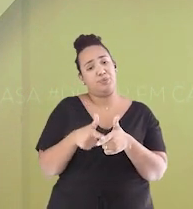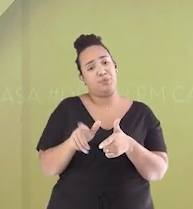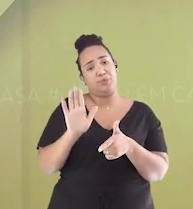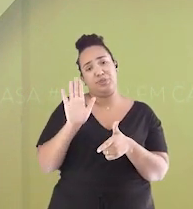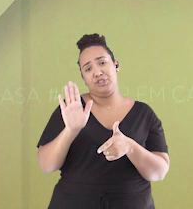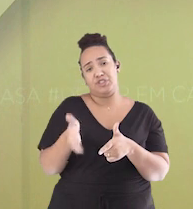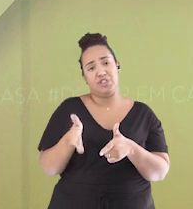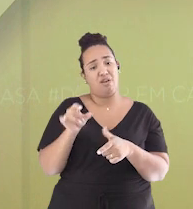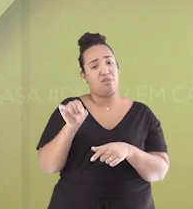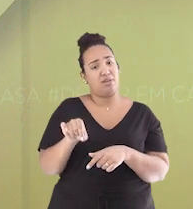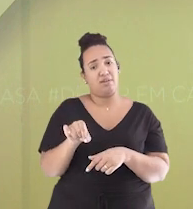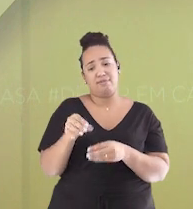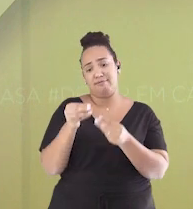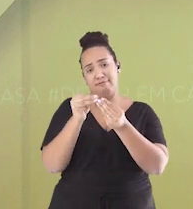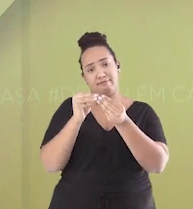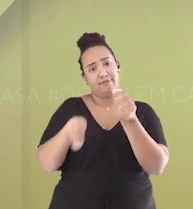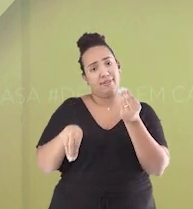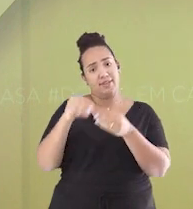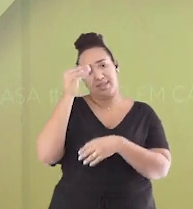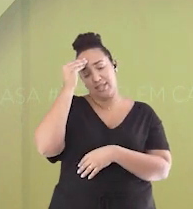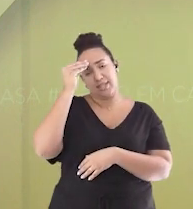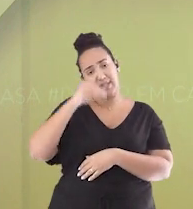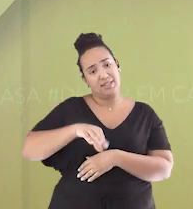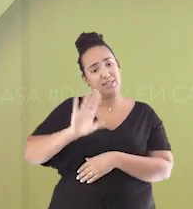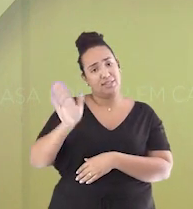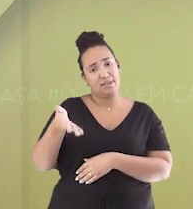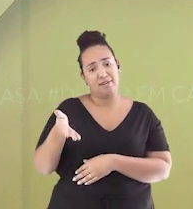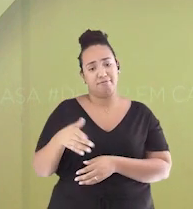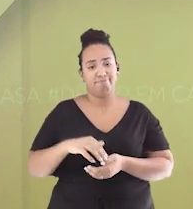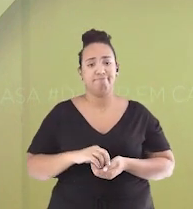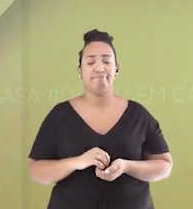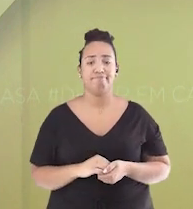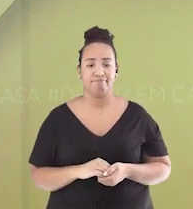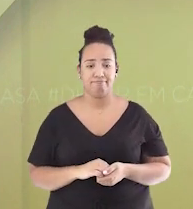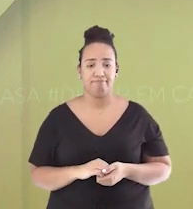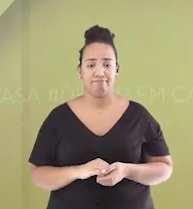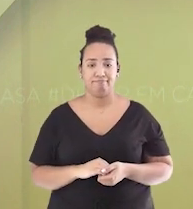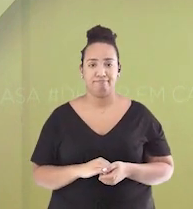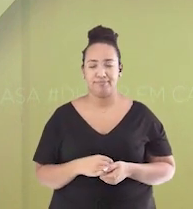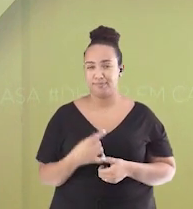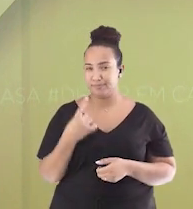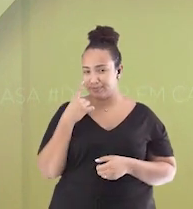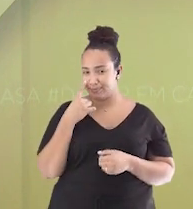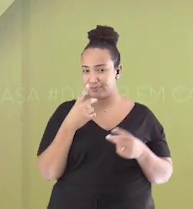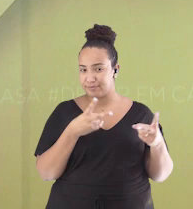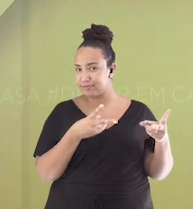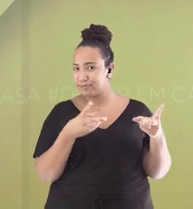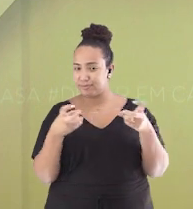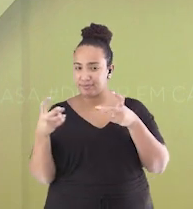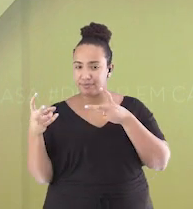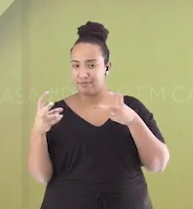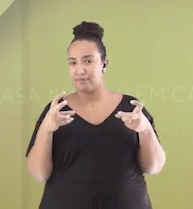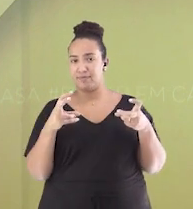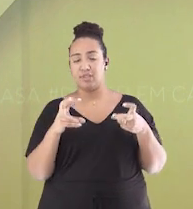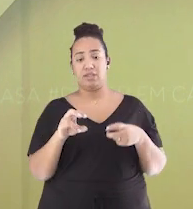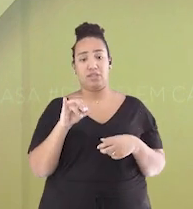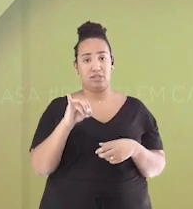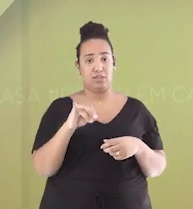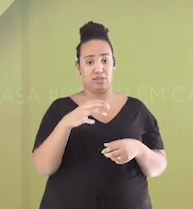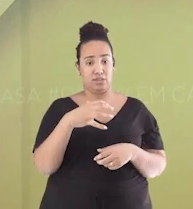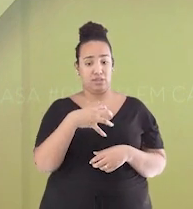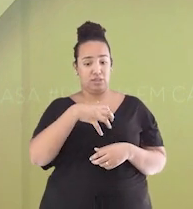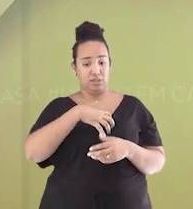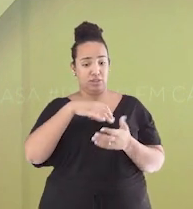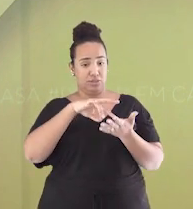é fadada ao fracasso desde o princípio. Perceberam que após fazermos as traduções